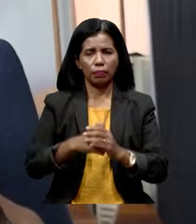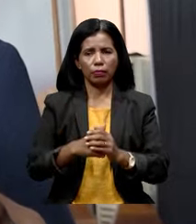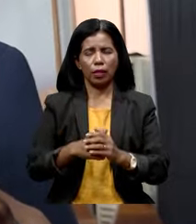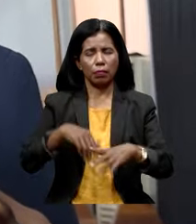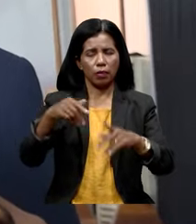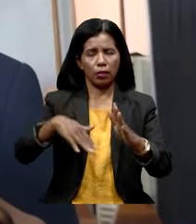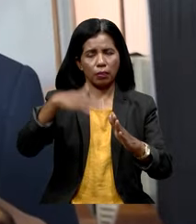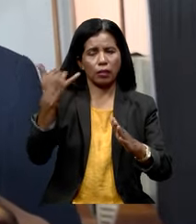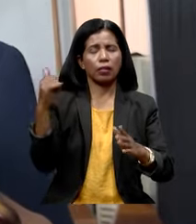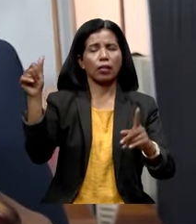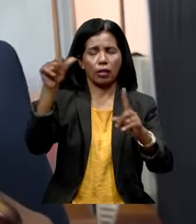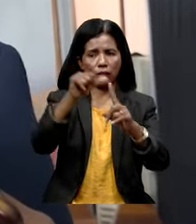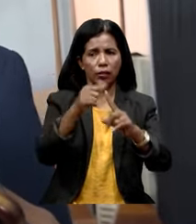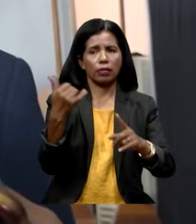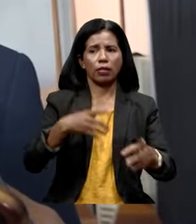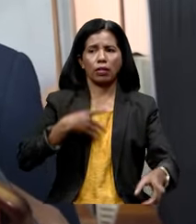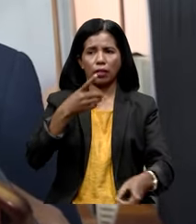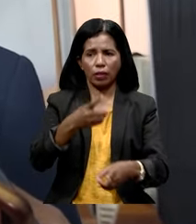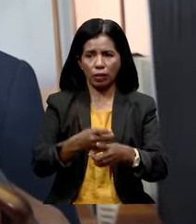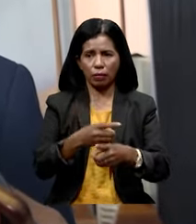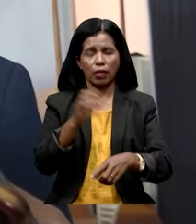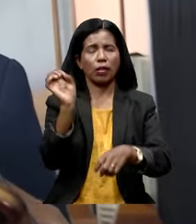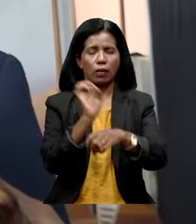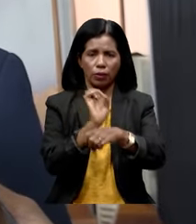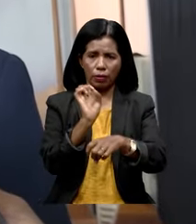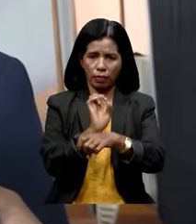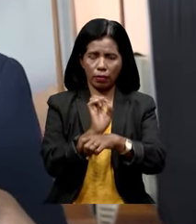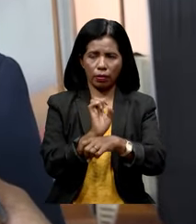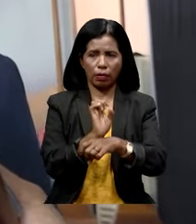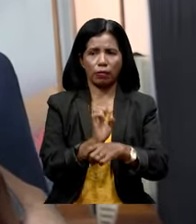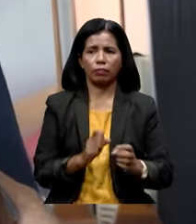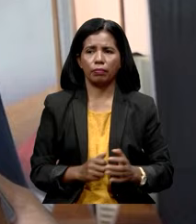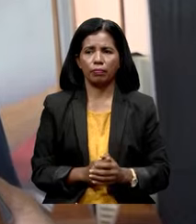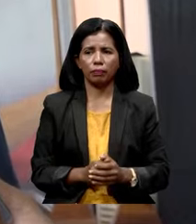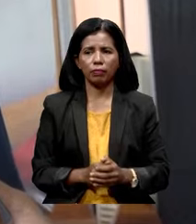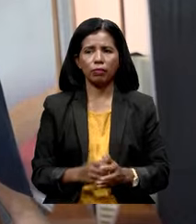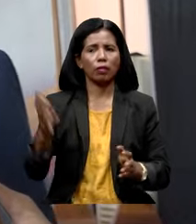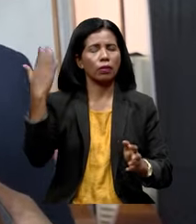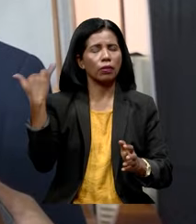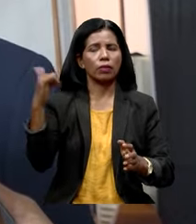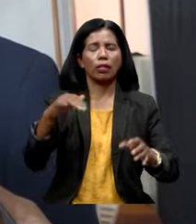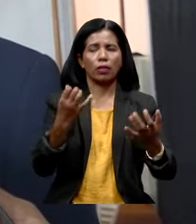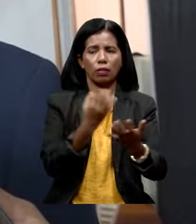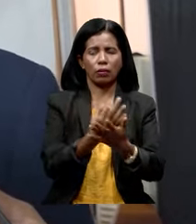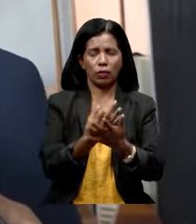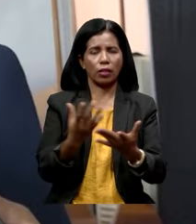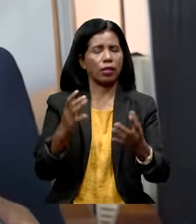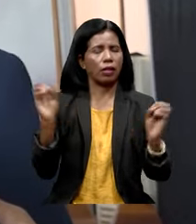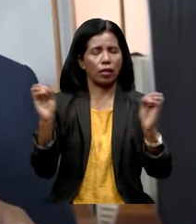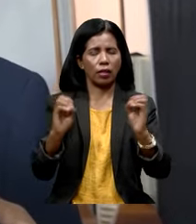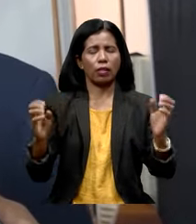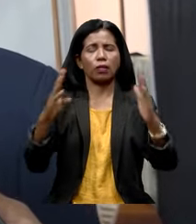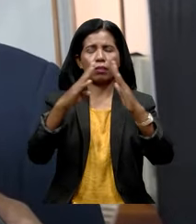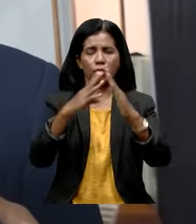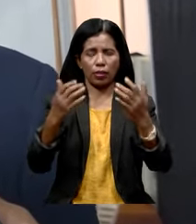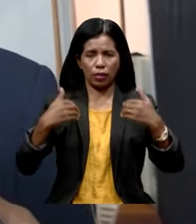atingir. Se não é direito socioeconômico, se é ouro, se é ouro, se é ouro, se é ouro, se é uma laia, se é